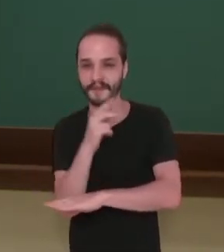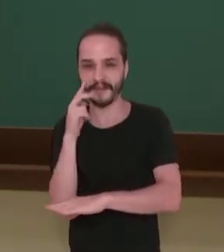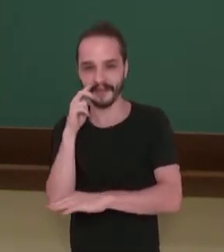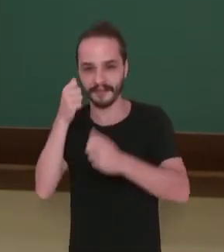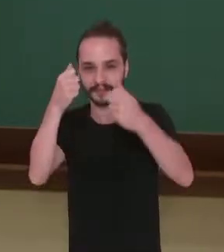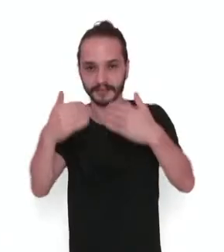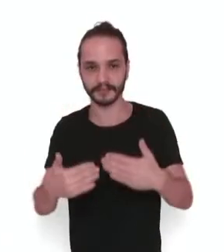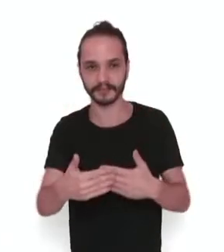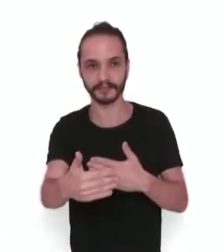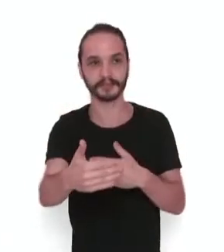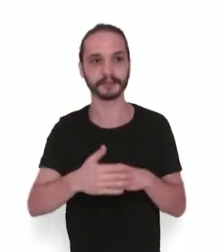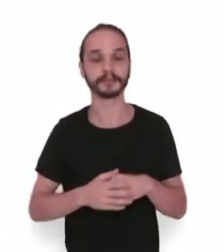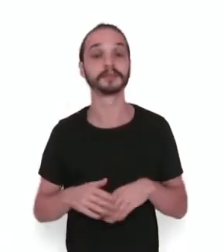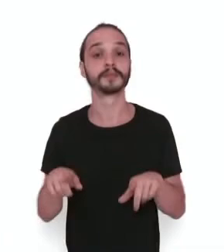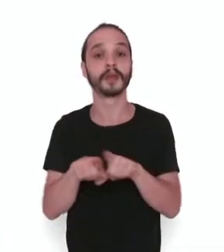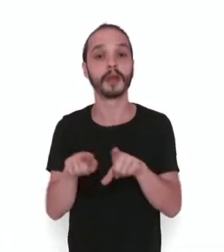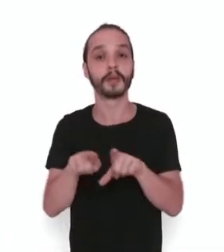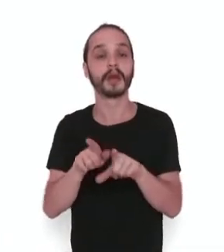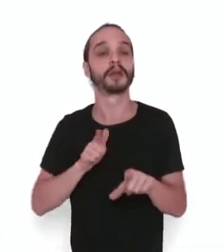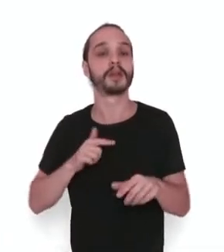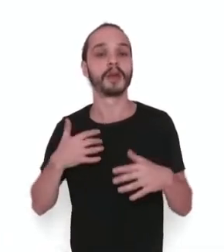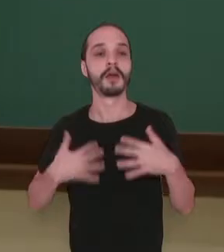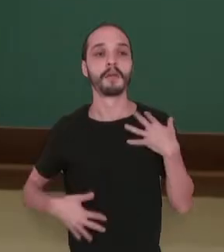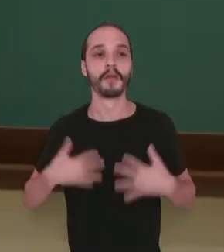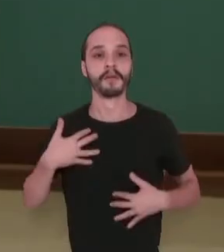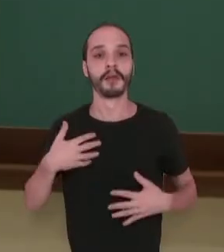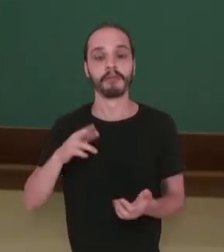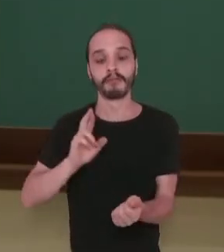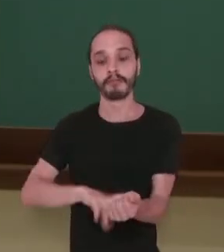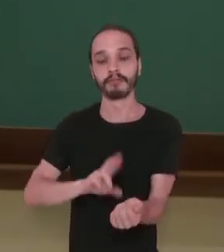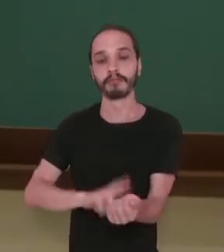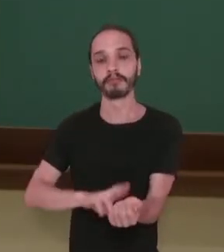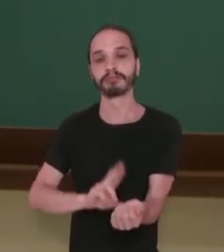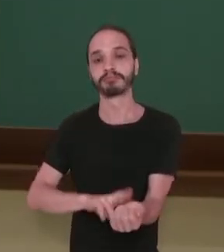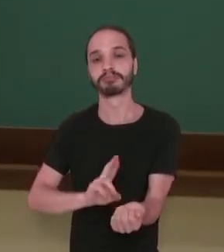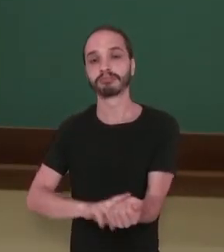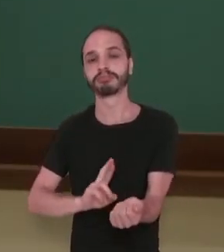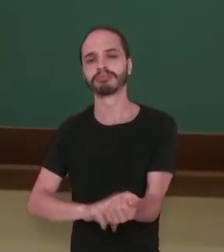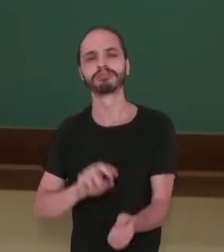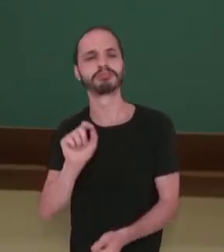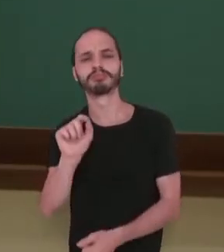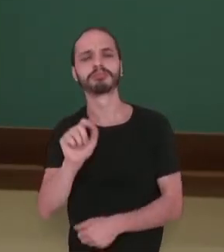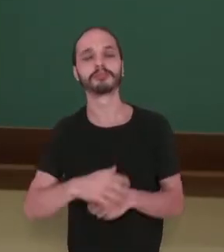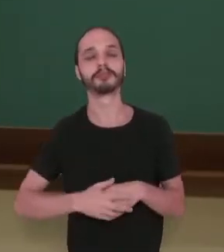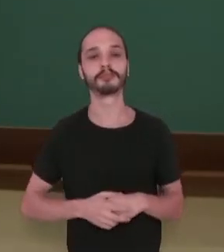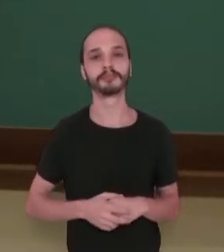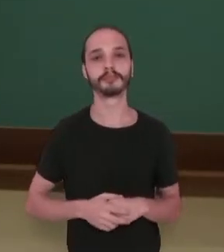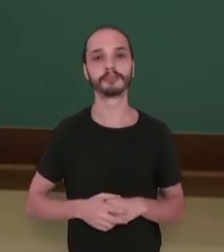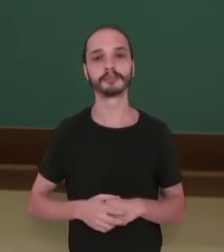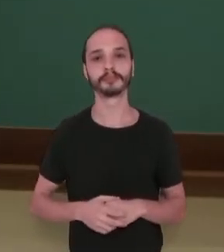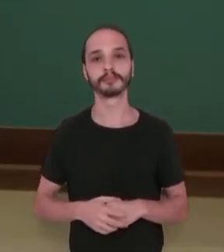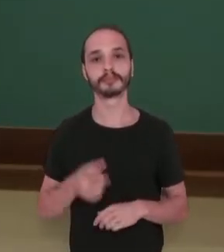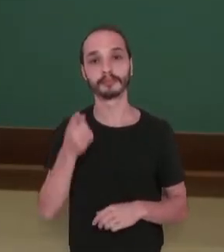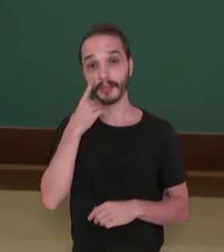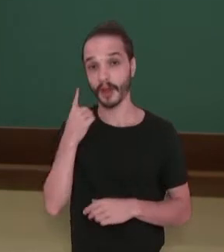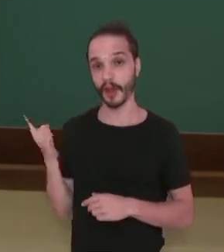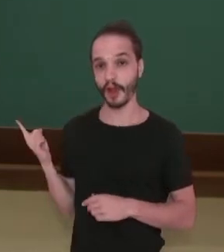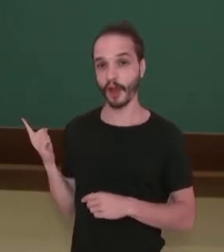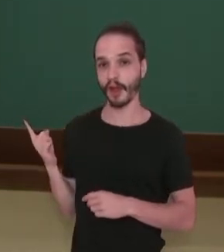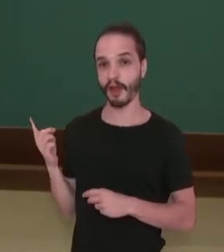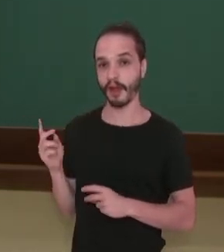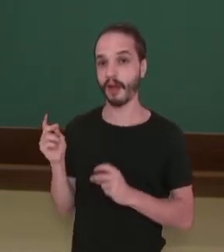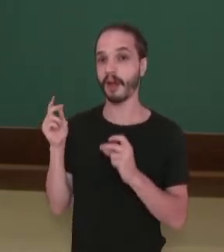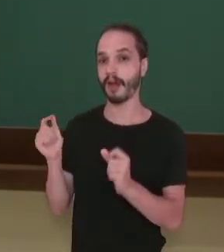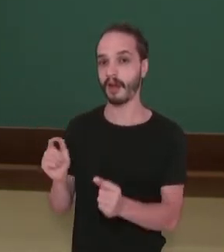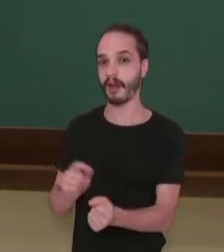é constituída de movimentos ritmados. O que que seria movimentos ritmados? Por exemplo, ó,